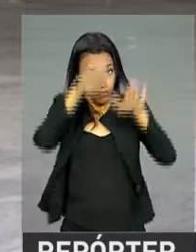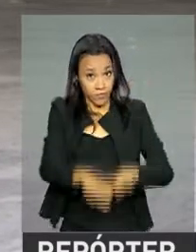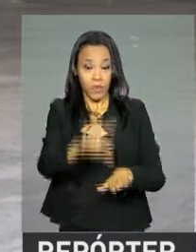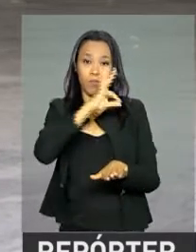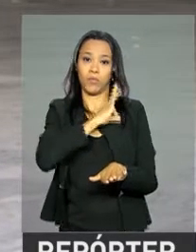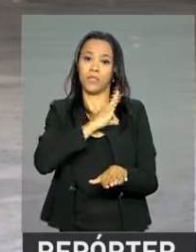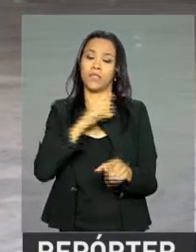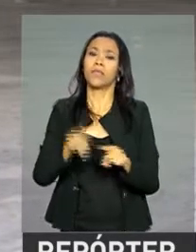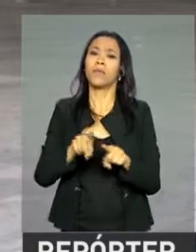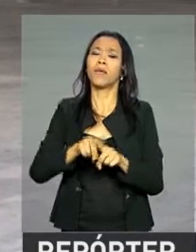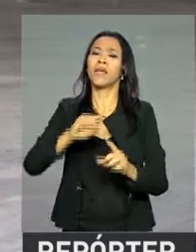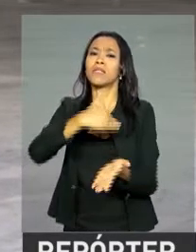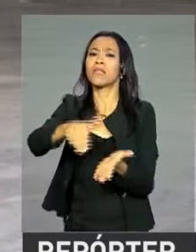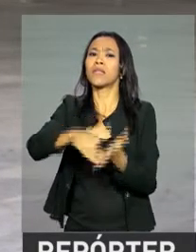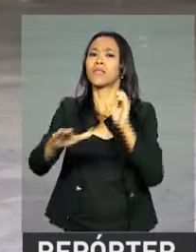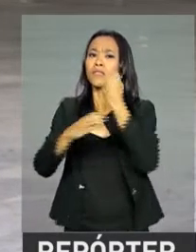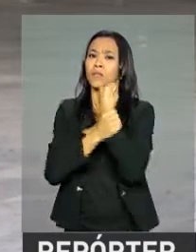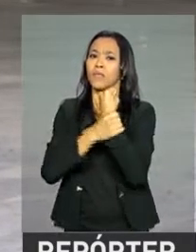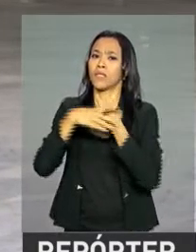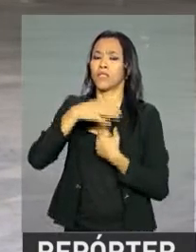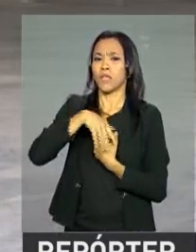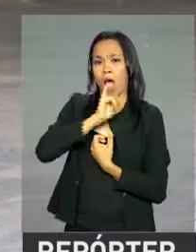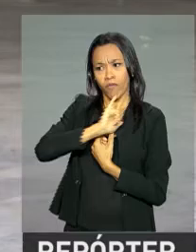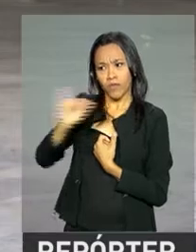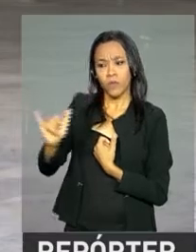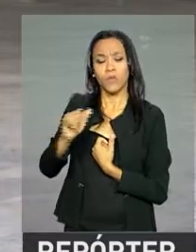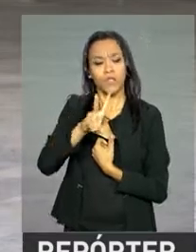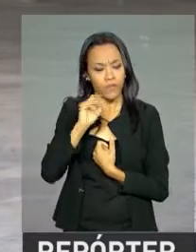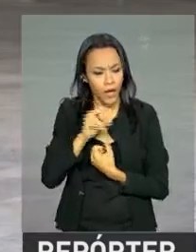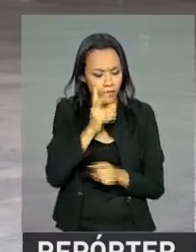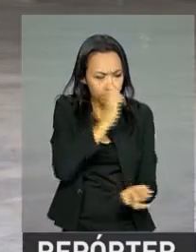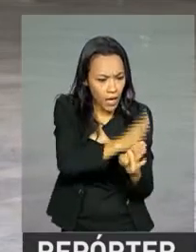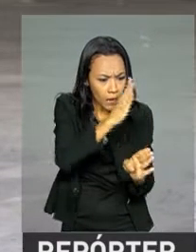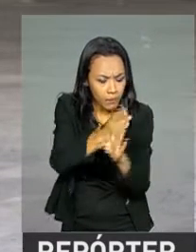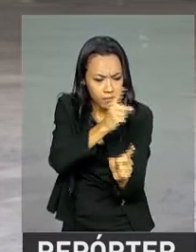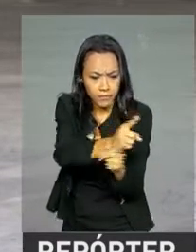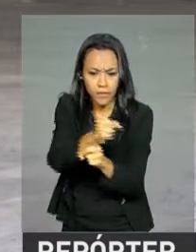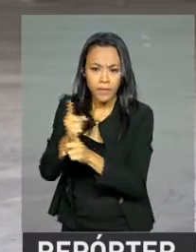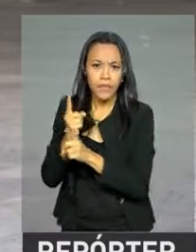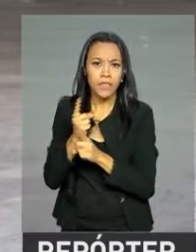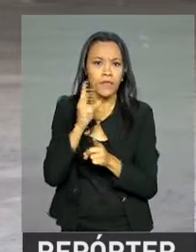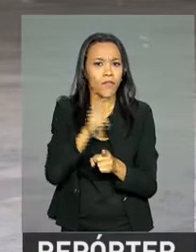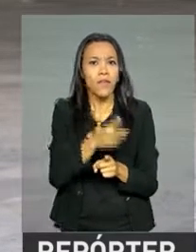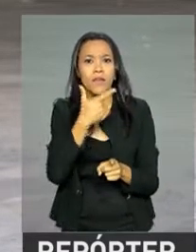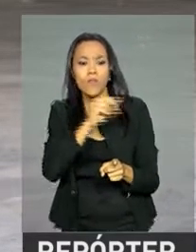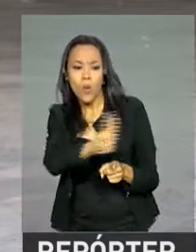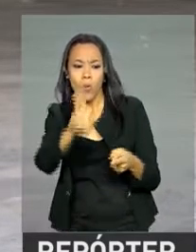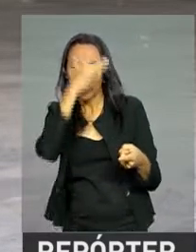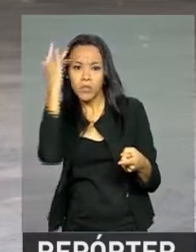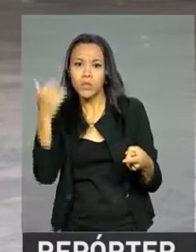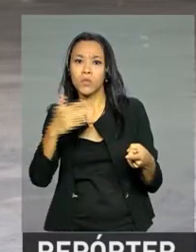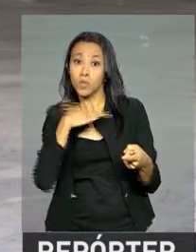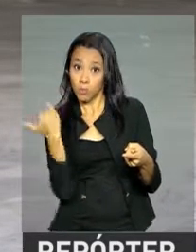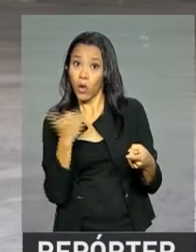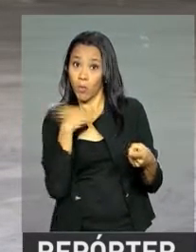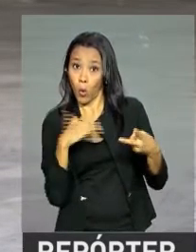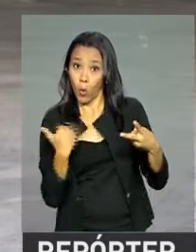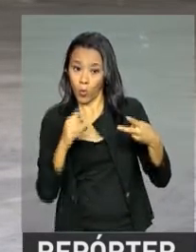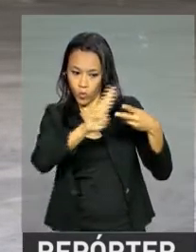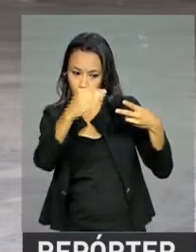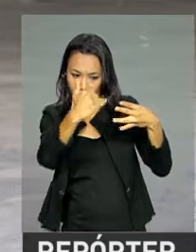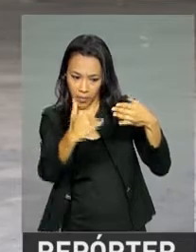do norte informou que deve terminar a identificação das vítimas ao longo dos próximos 30 dias e só lembrando que o ministério